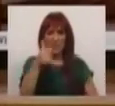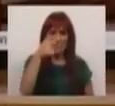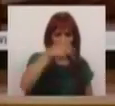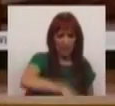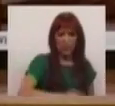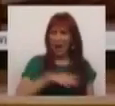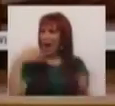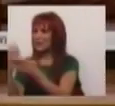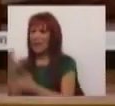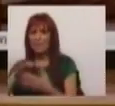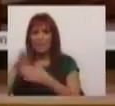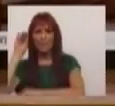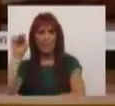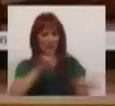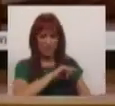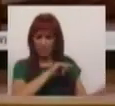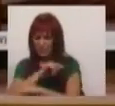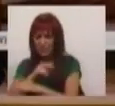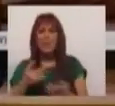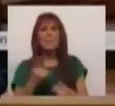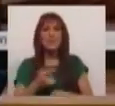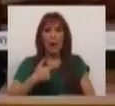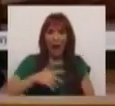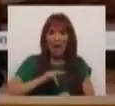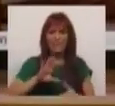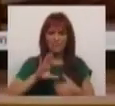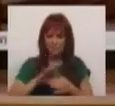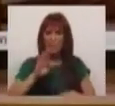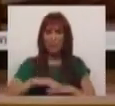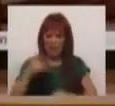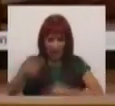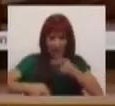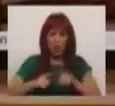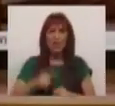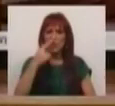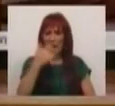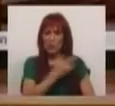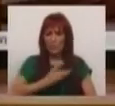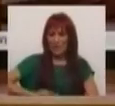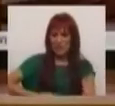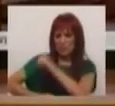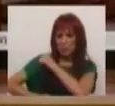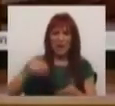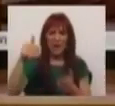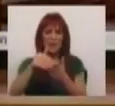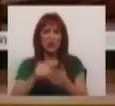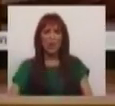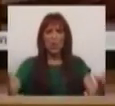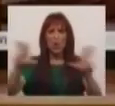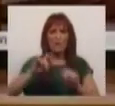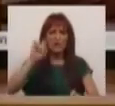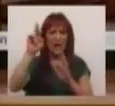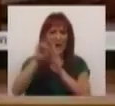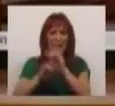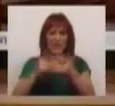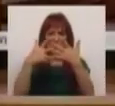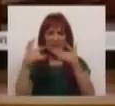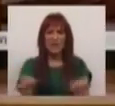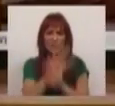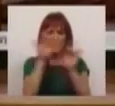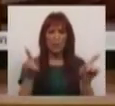BPN à Caixa Geral de Depósitos. Mas porque queremos ser consequentes com esta análise dos erros passados, introduzimos novas regras de